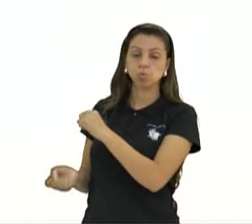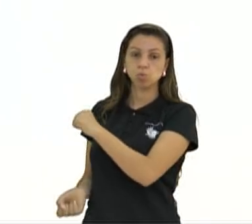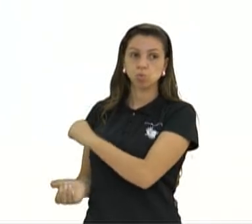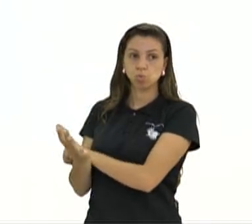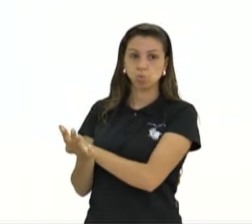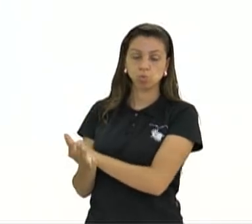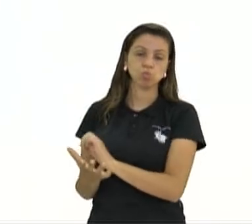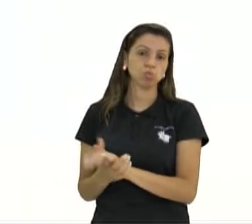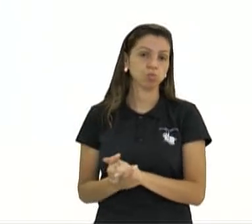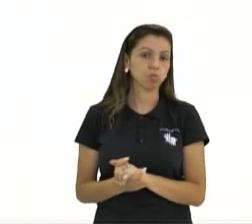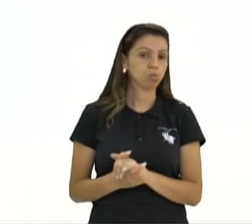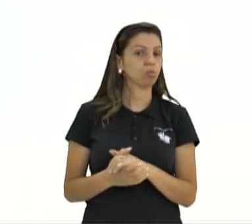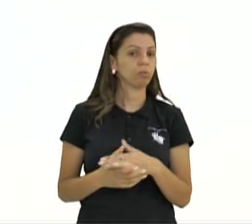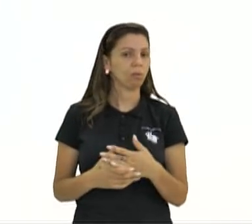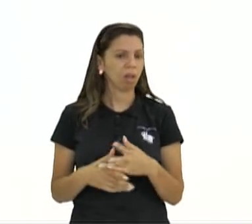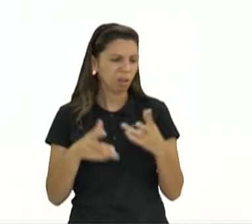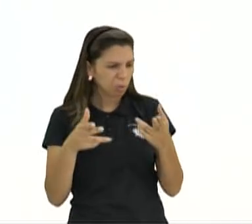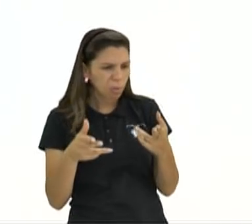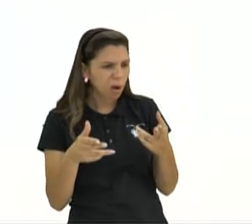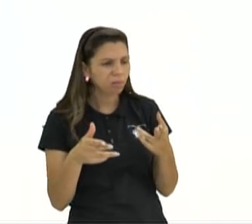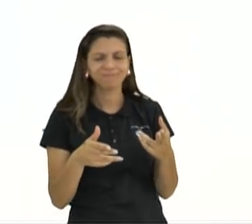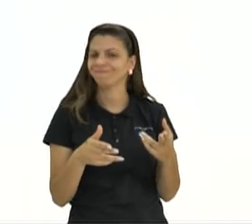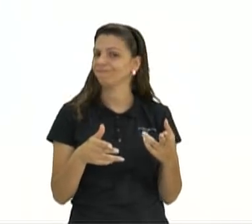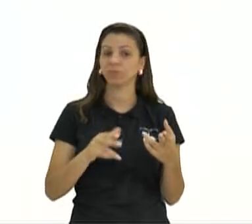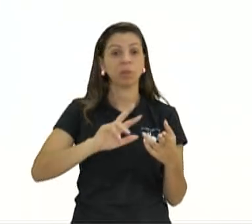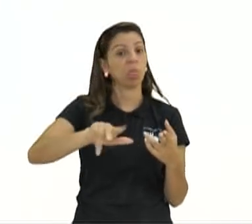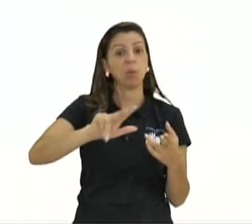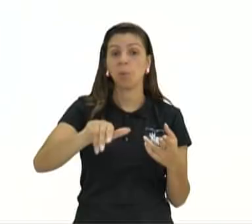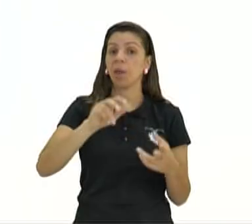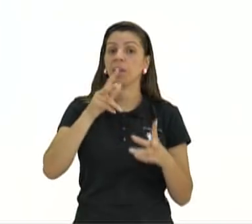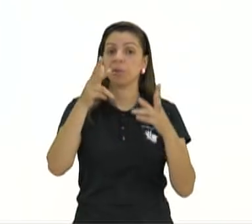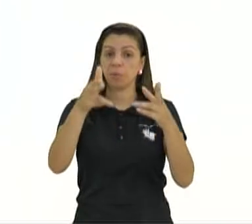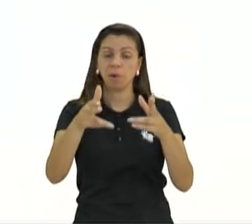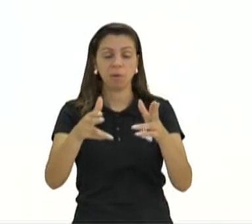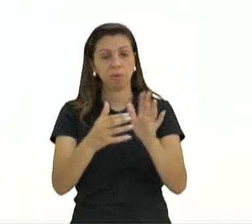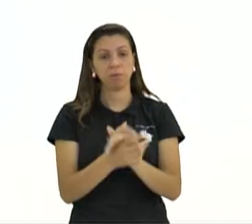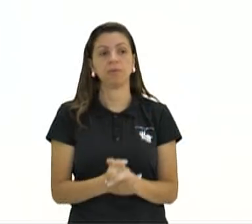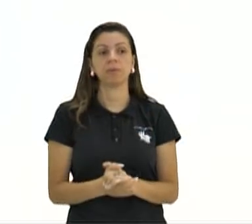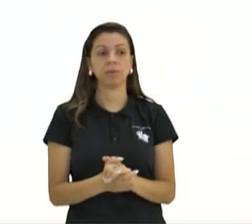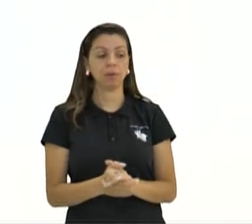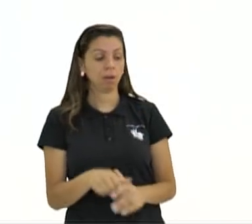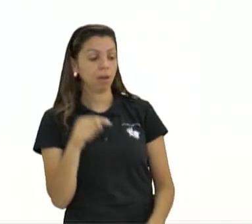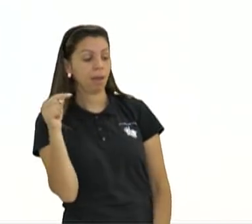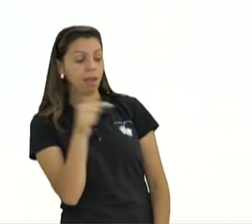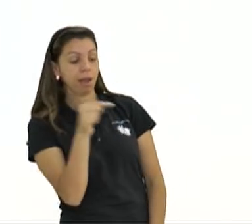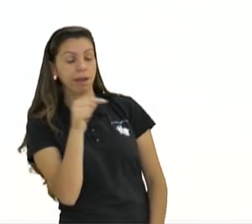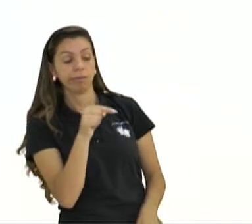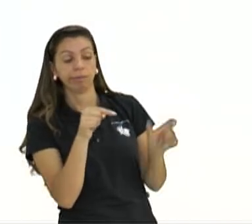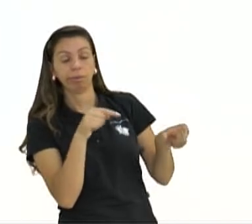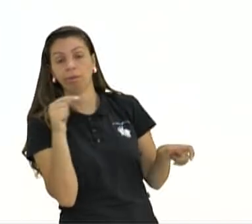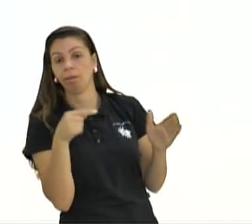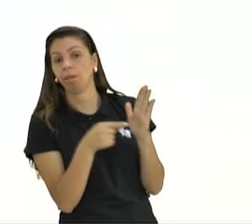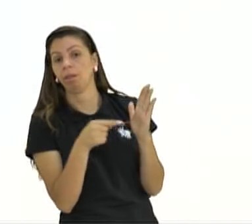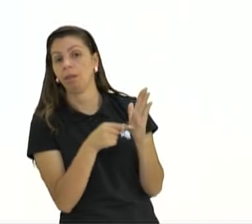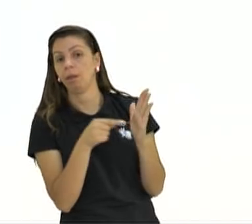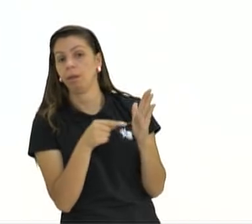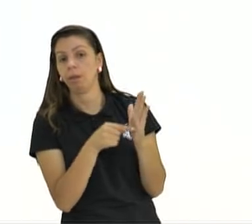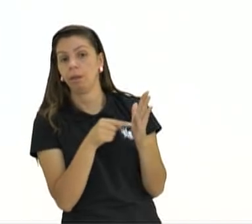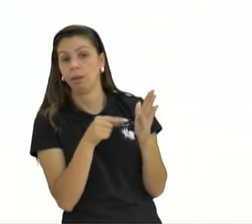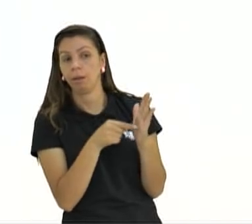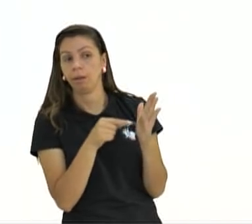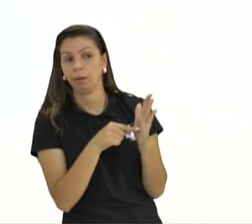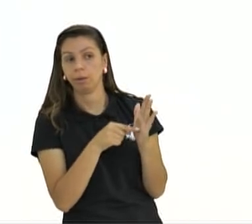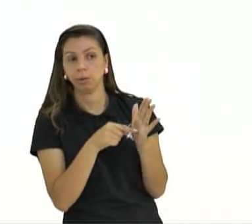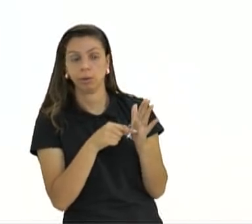mesma coisa. Claro que não. Claro que não. Aqui alguém está dizendo, essa pessoa aqui,